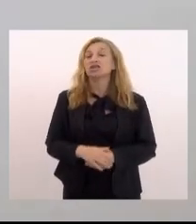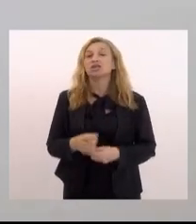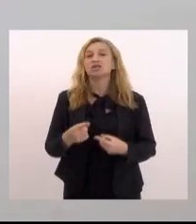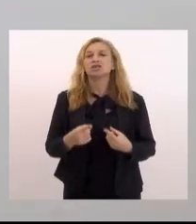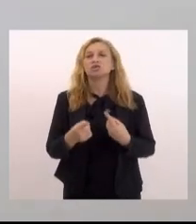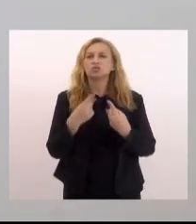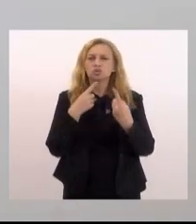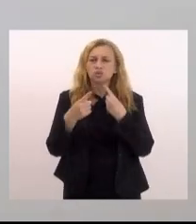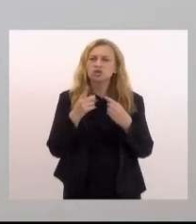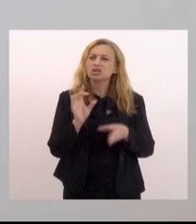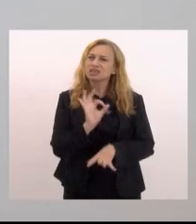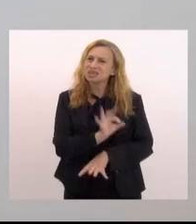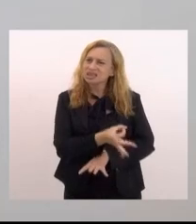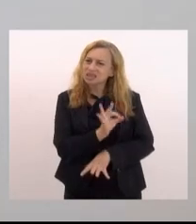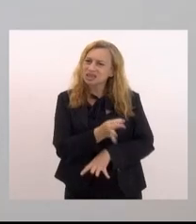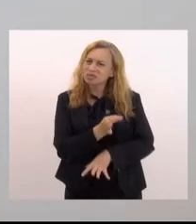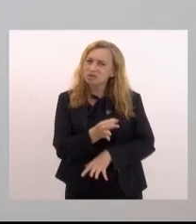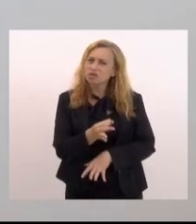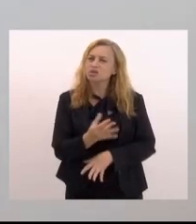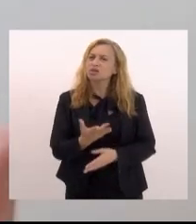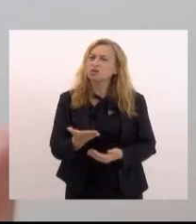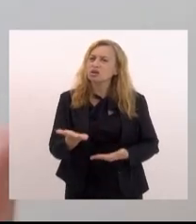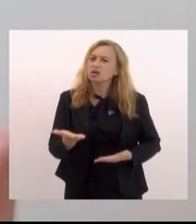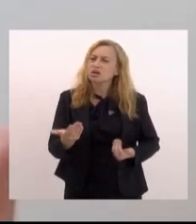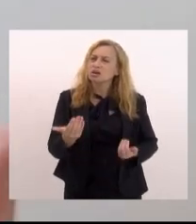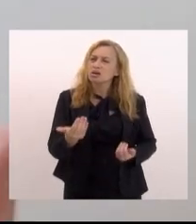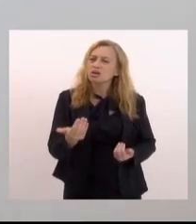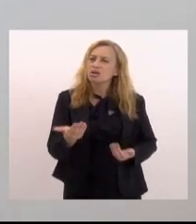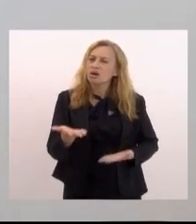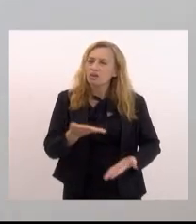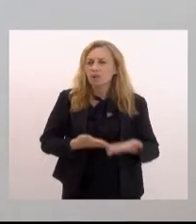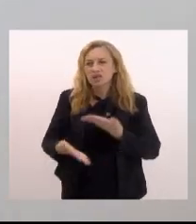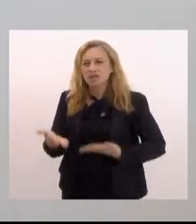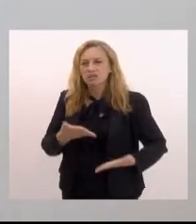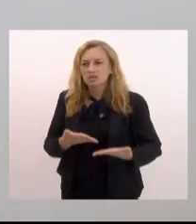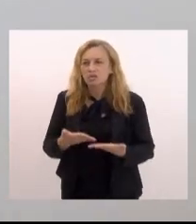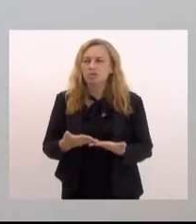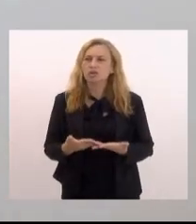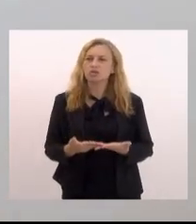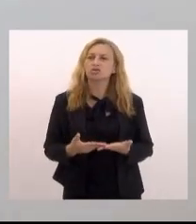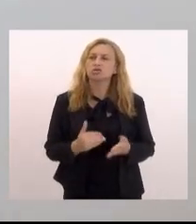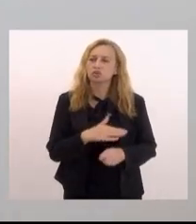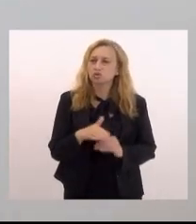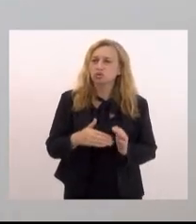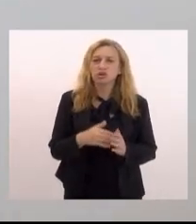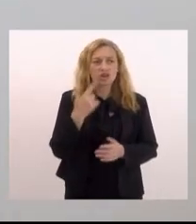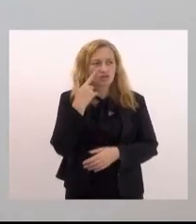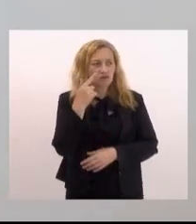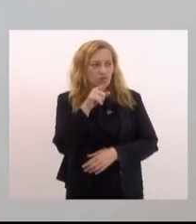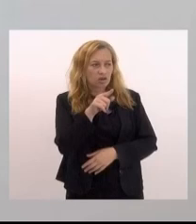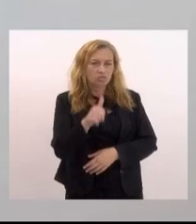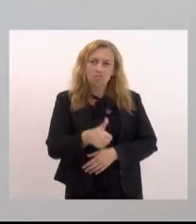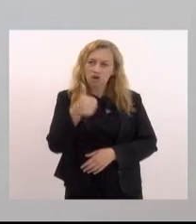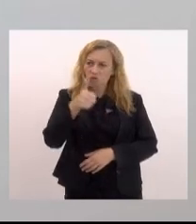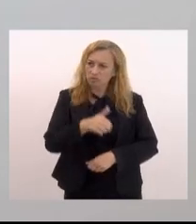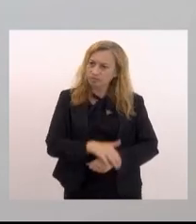participar exatamente com a colaboração no sentido de fazer com que realmente aquilo dali